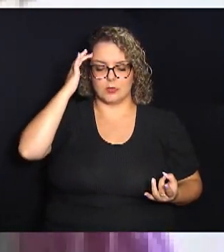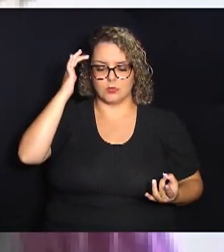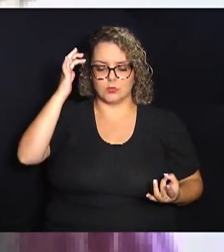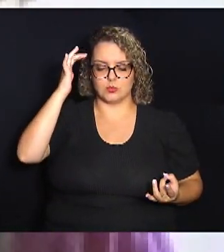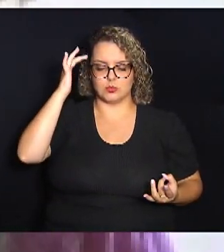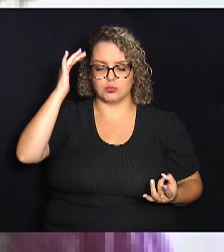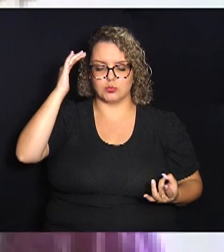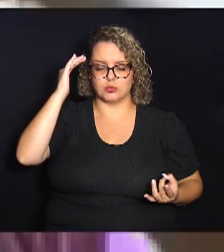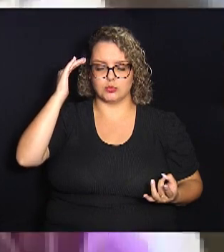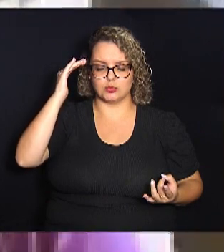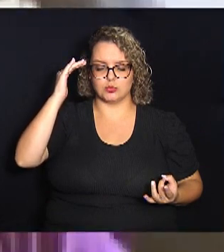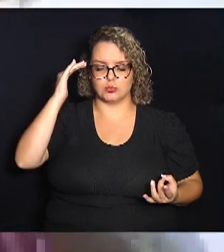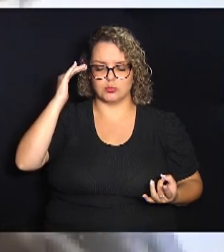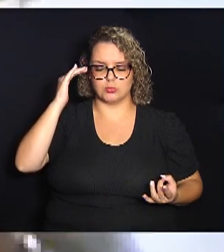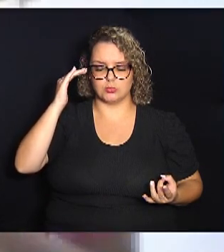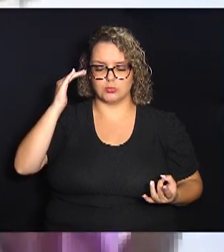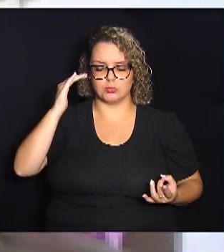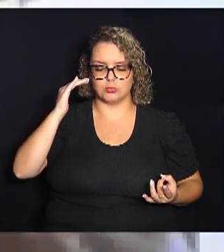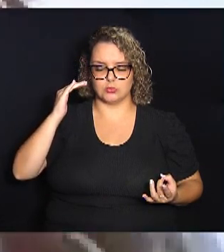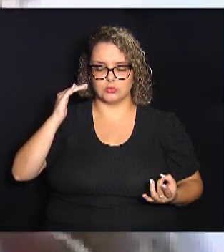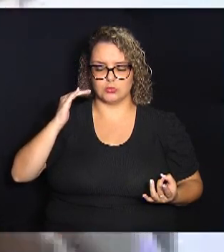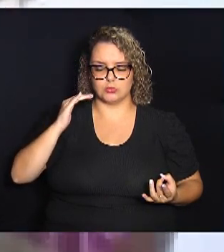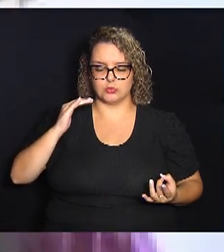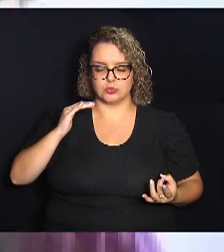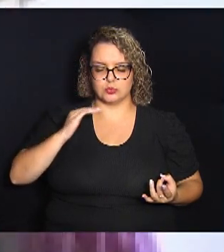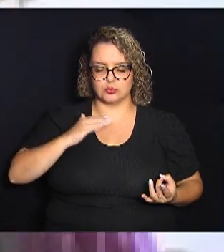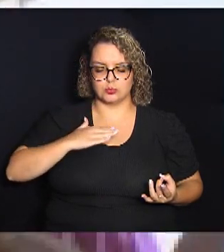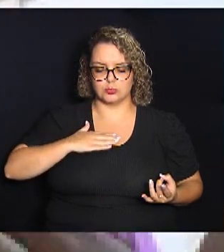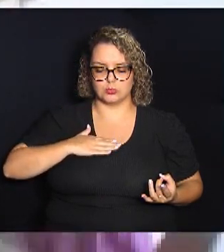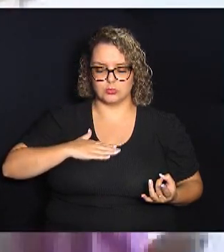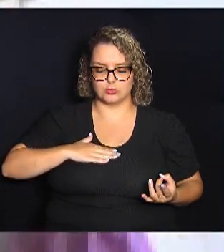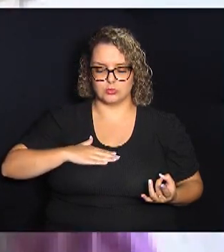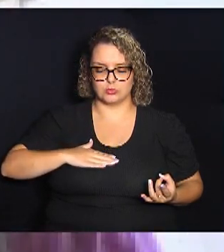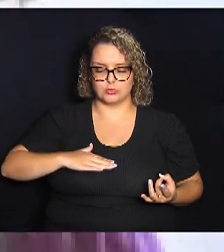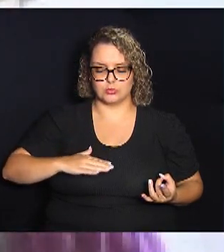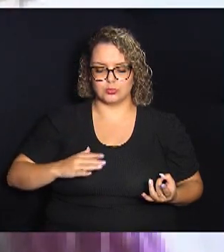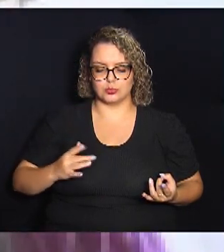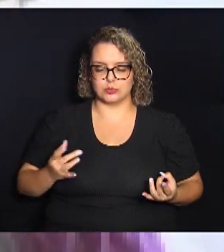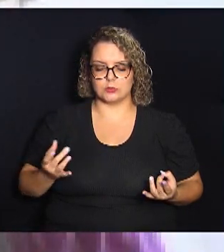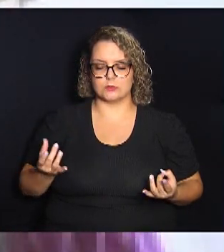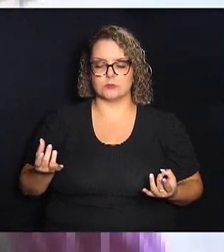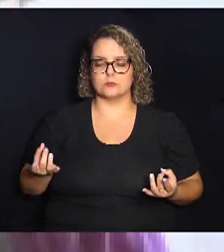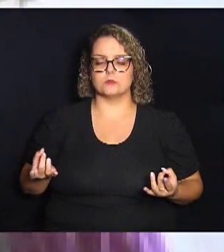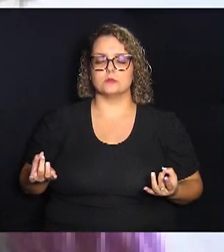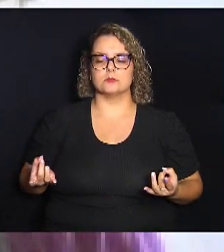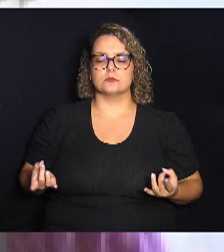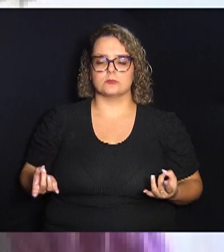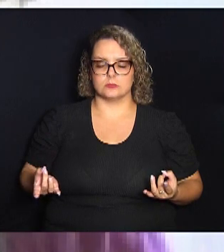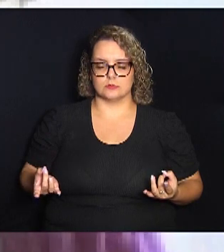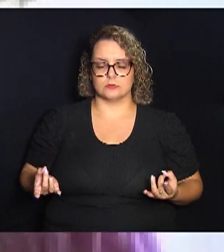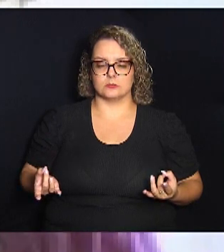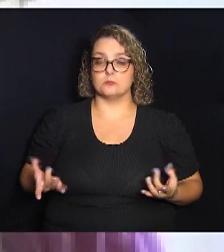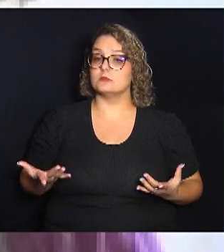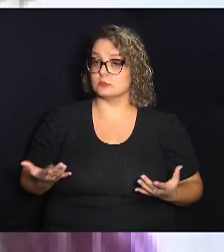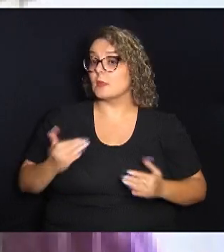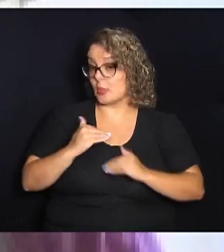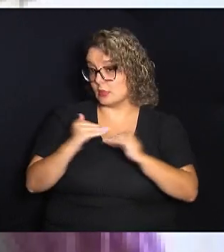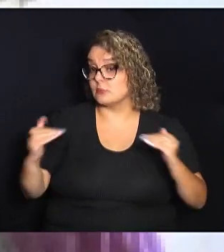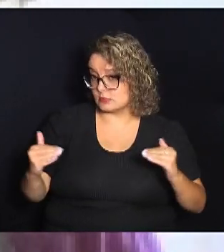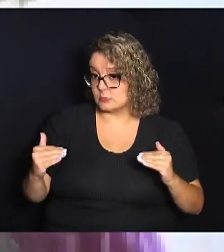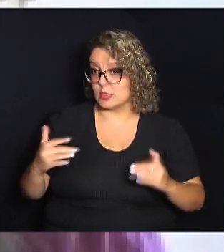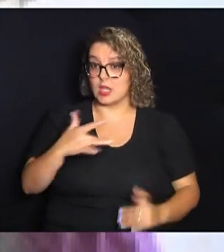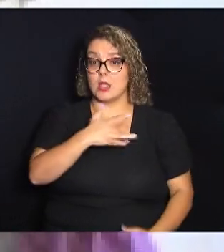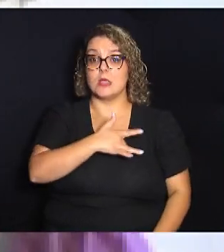estabilizando o pensamento, acalmando as suas ondas cerebrais, automaticamente você entra num estado que a gente chama de